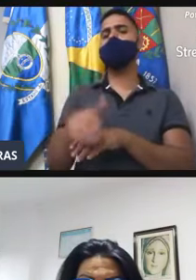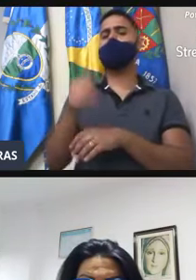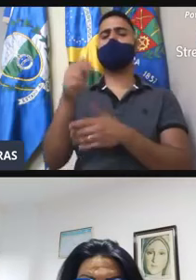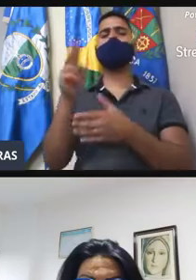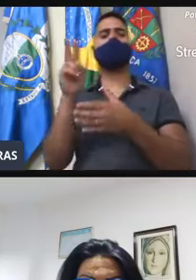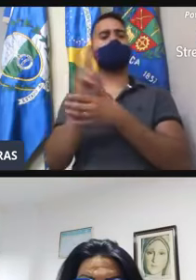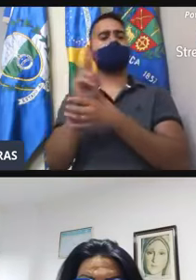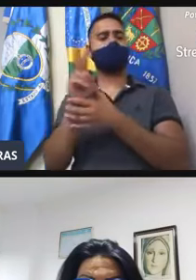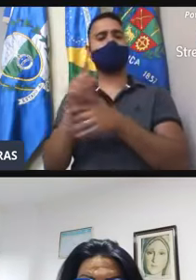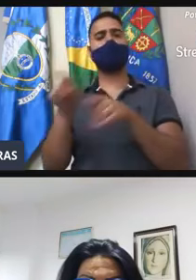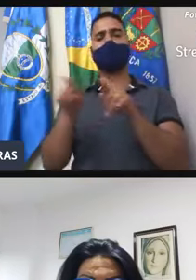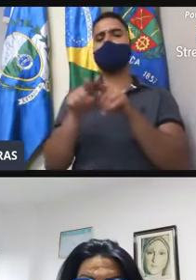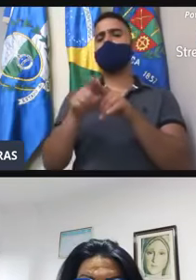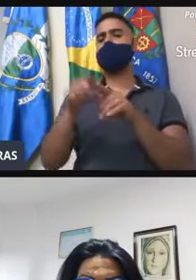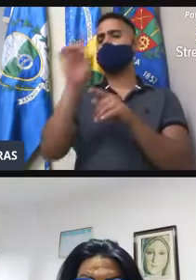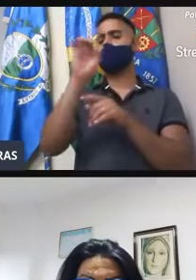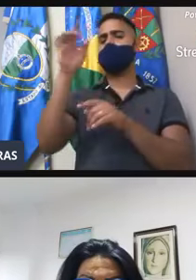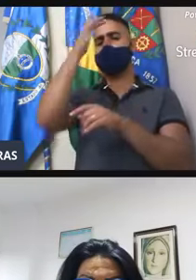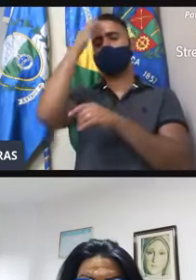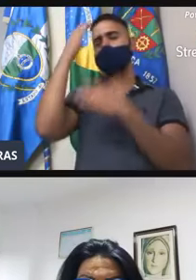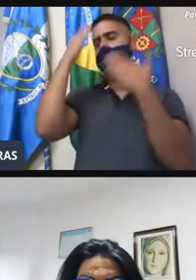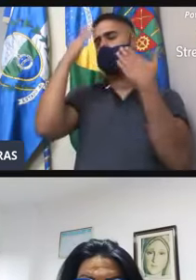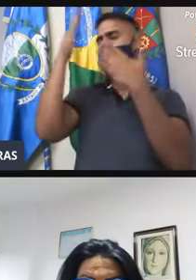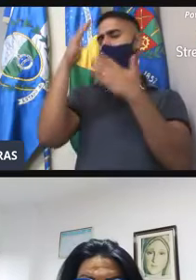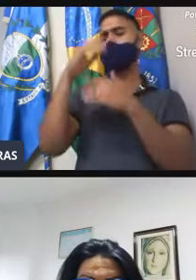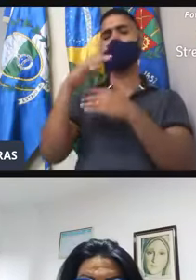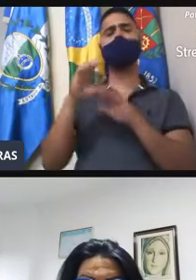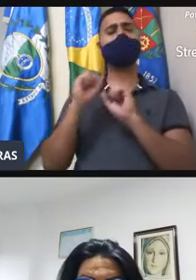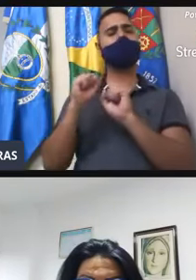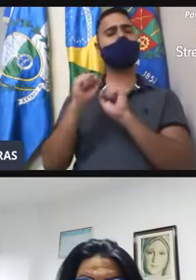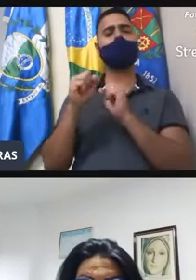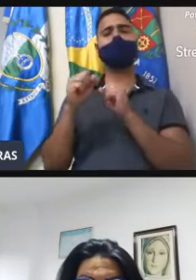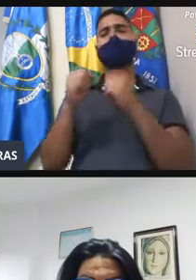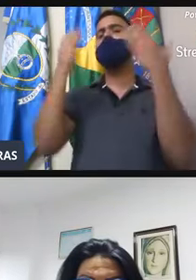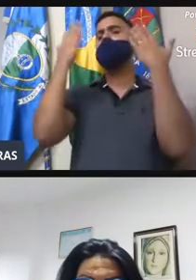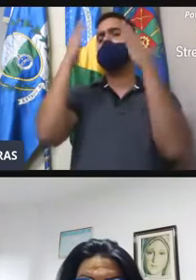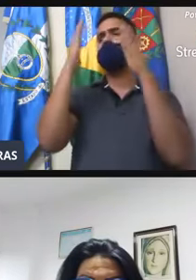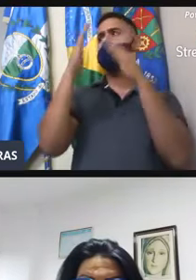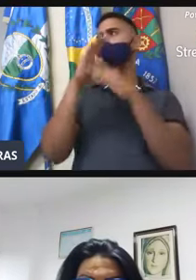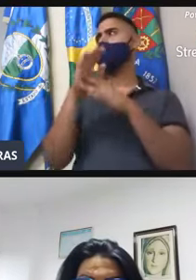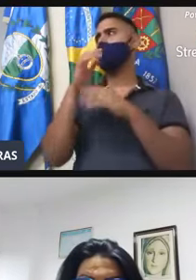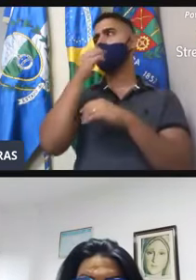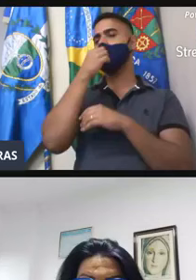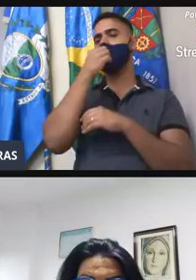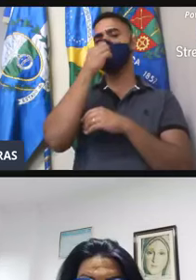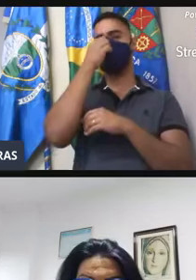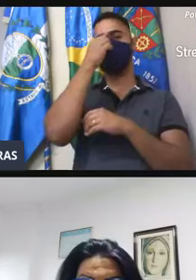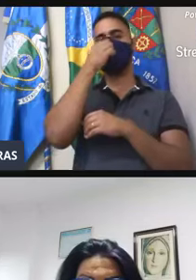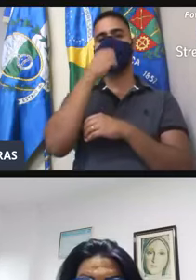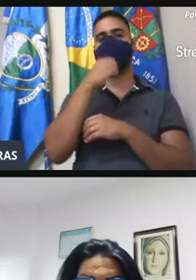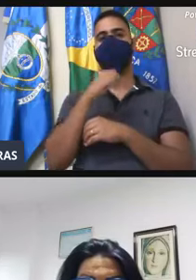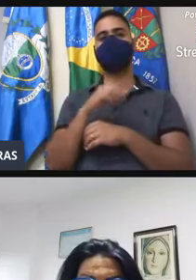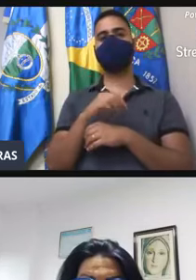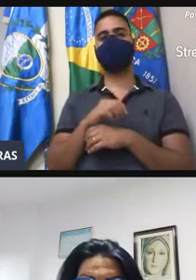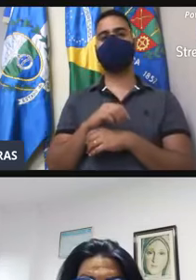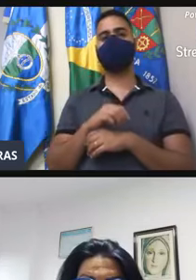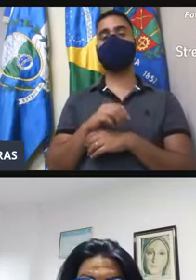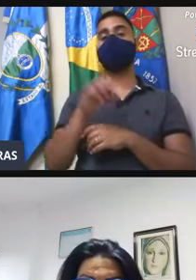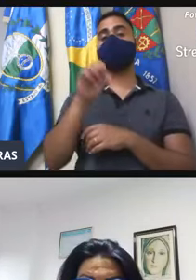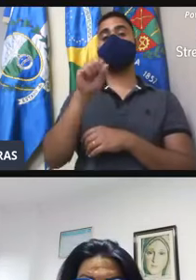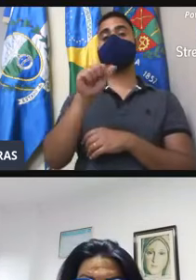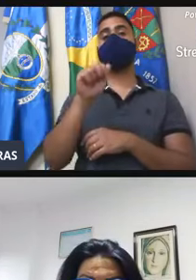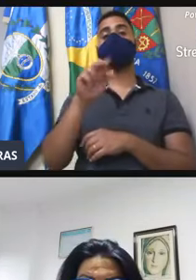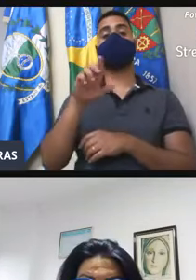seu próximo. Obrigado pela presença, se sinta à vontade. Está de parabéns, vereador Dr. Saulo. Está de